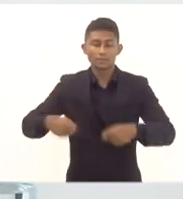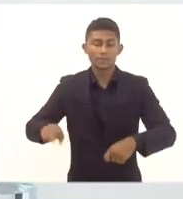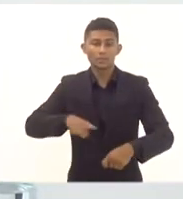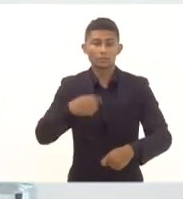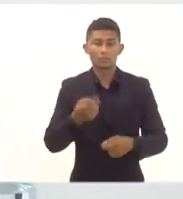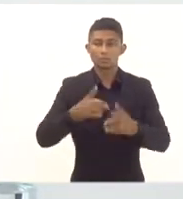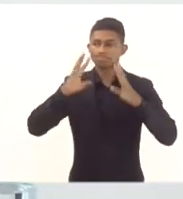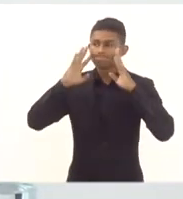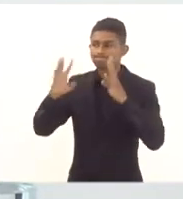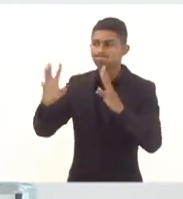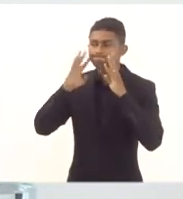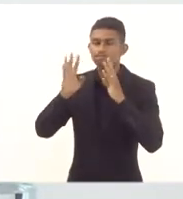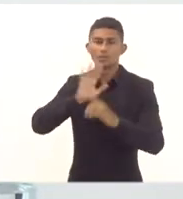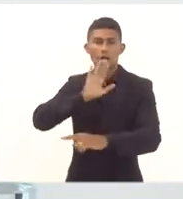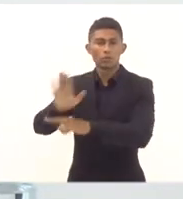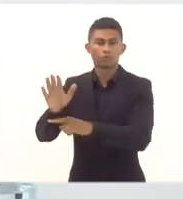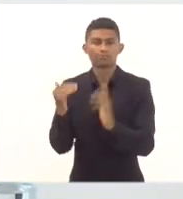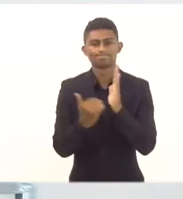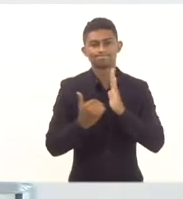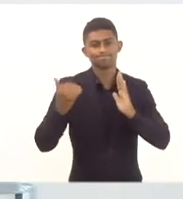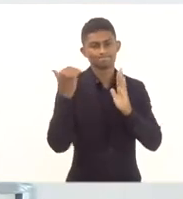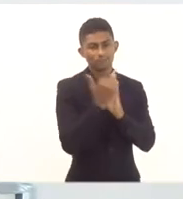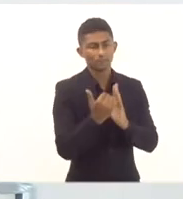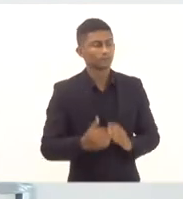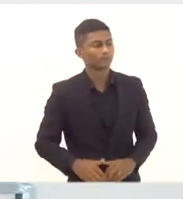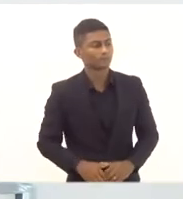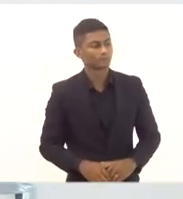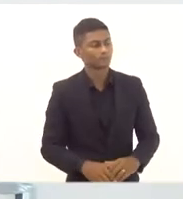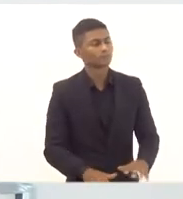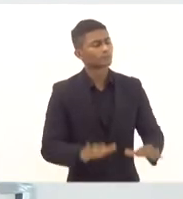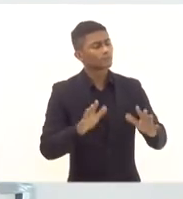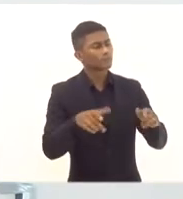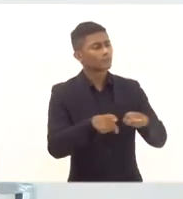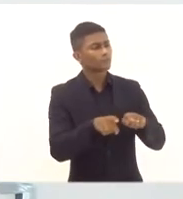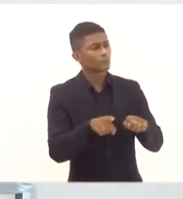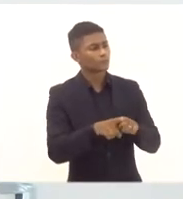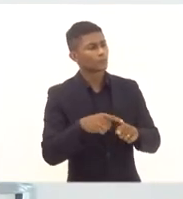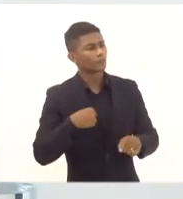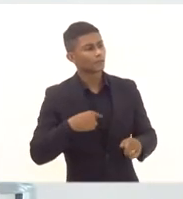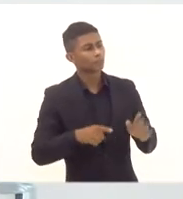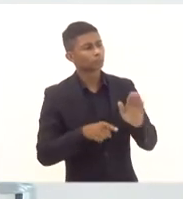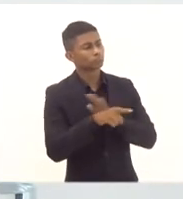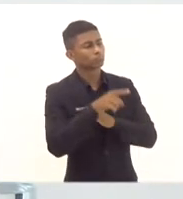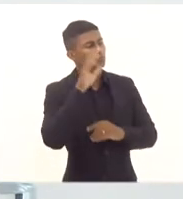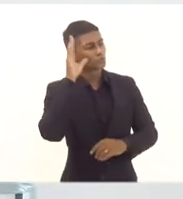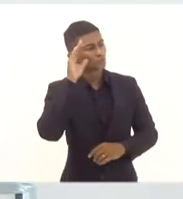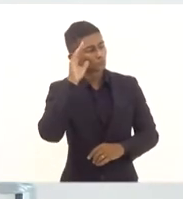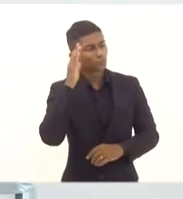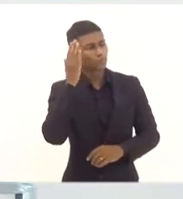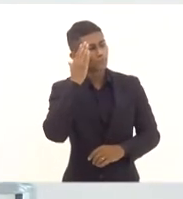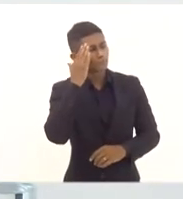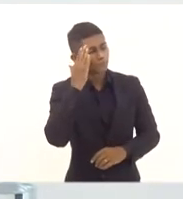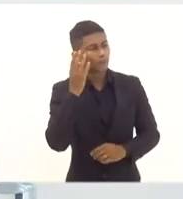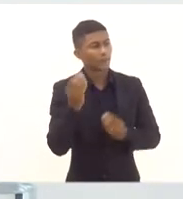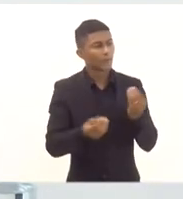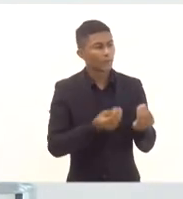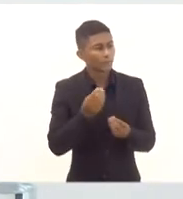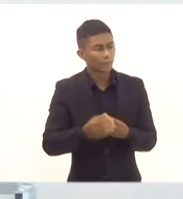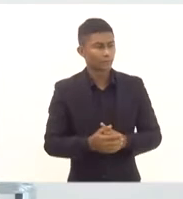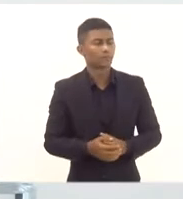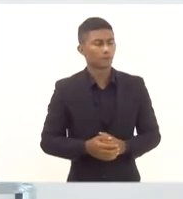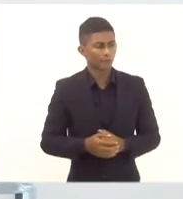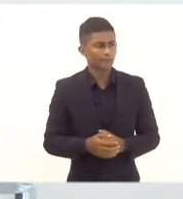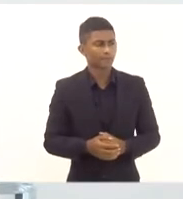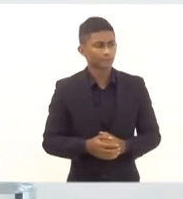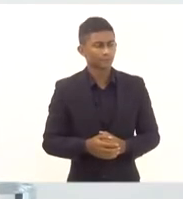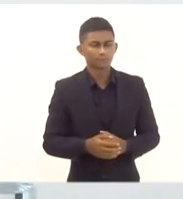mas para Além disso saber do Senhor como está as as ações